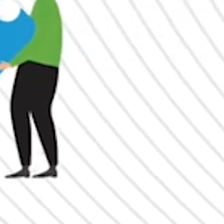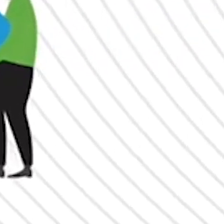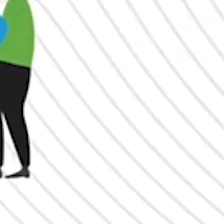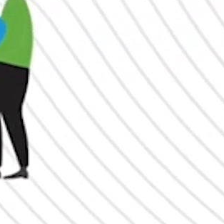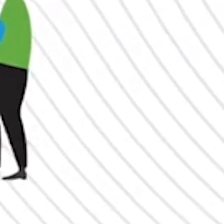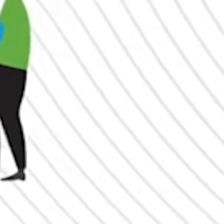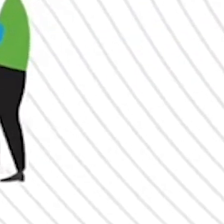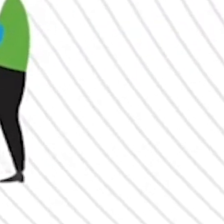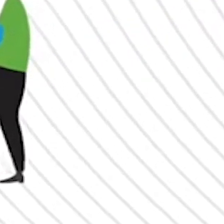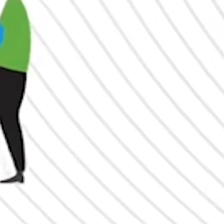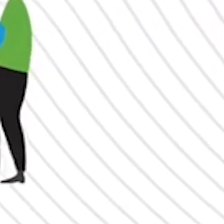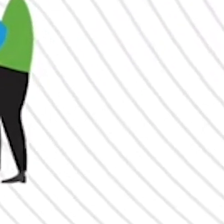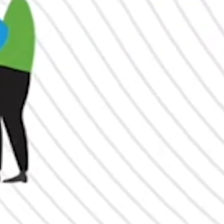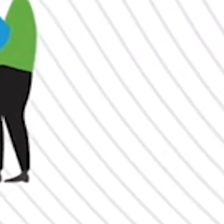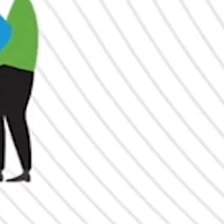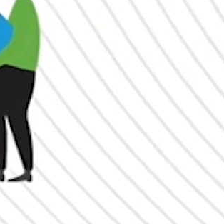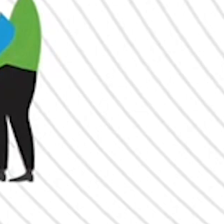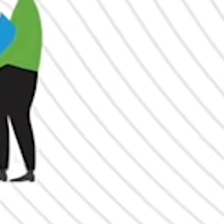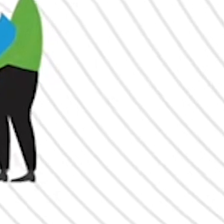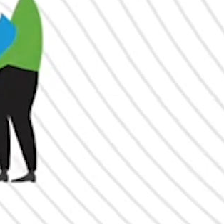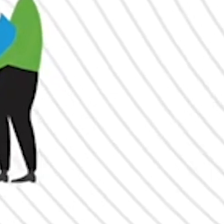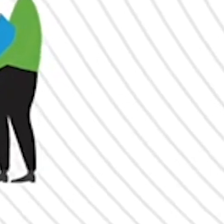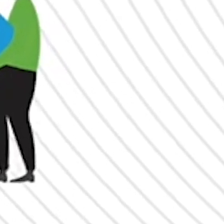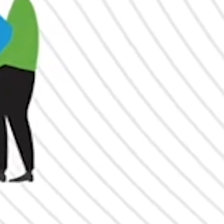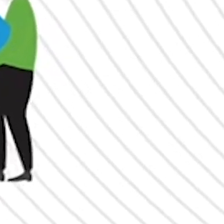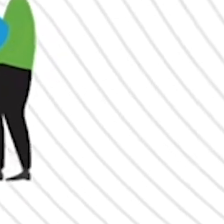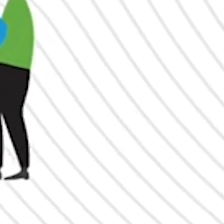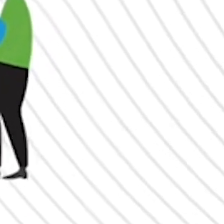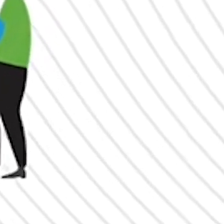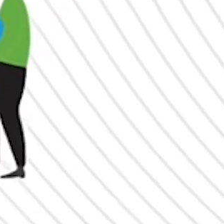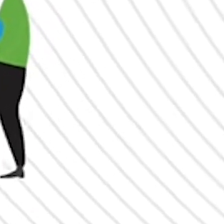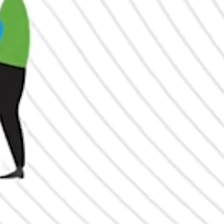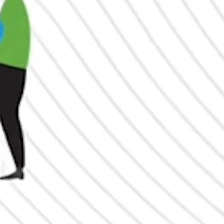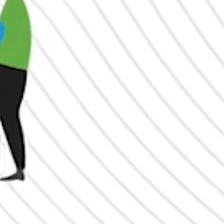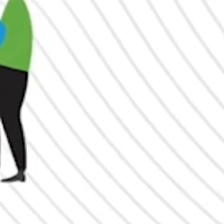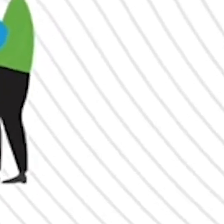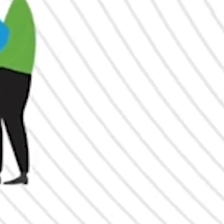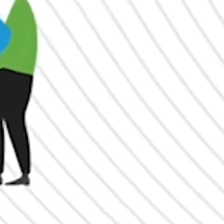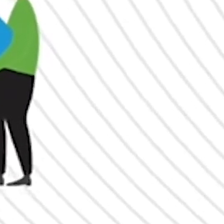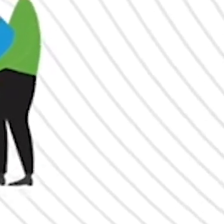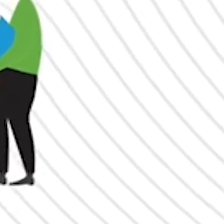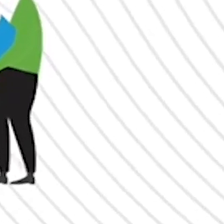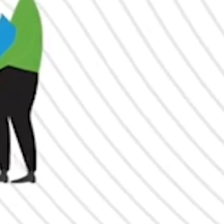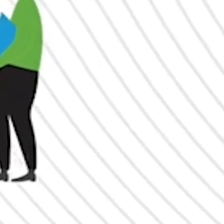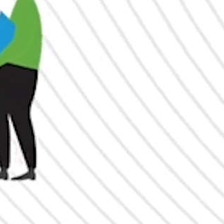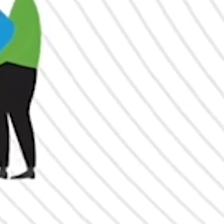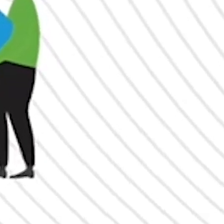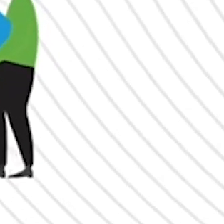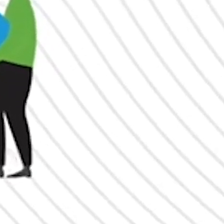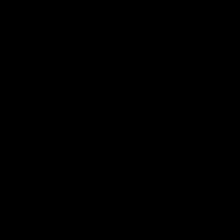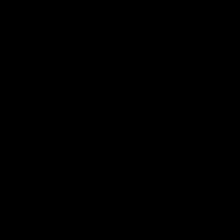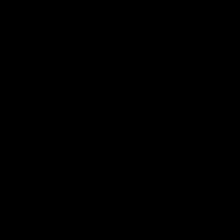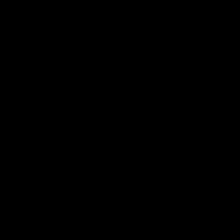Assista agora a programação de uma parceira da TV Educação, Caminho para o Saber.